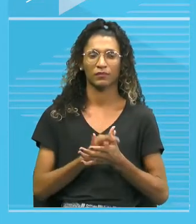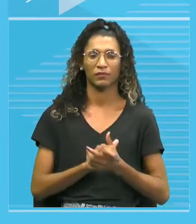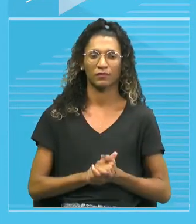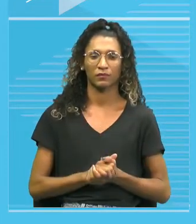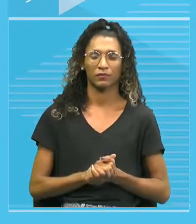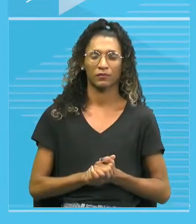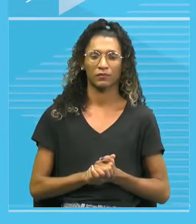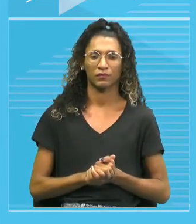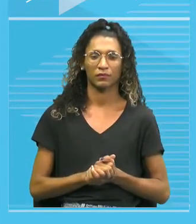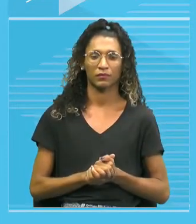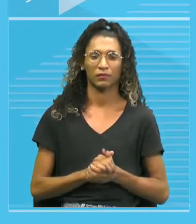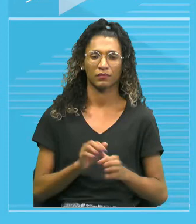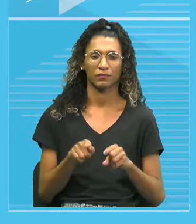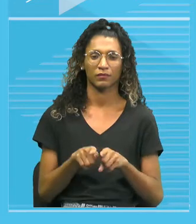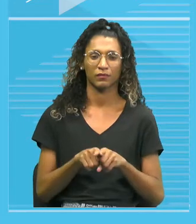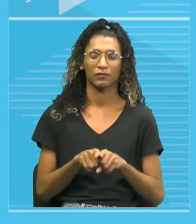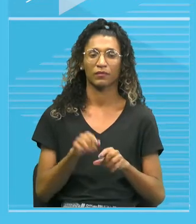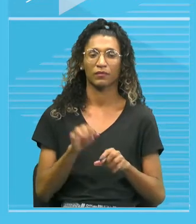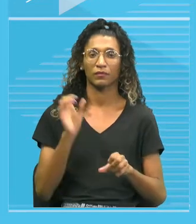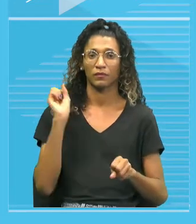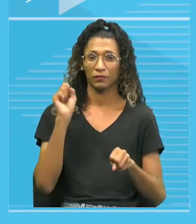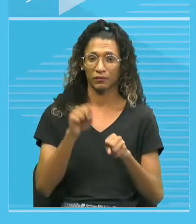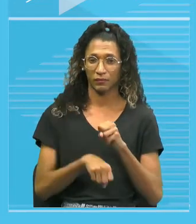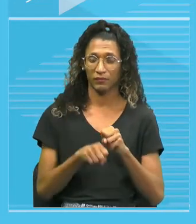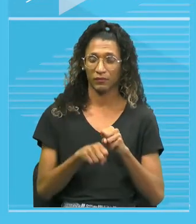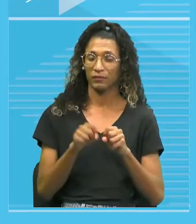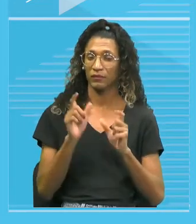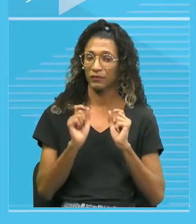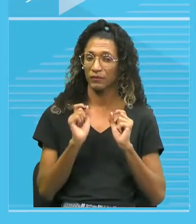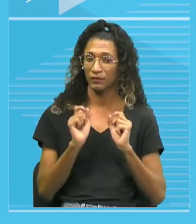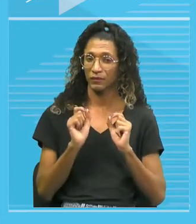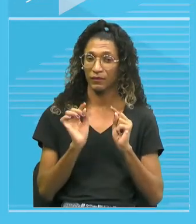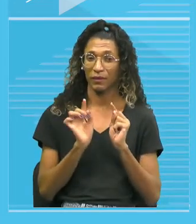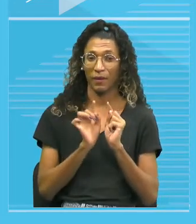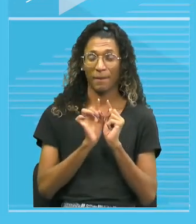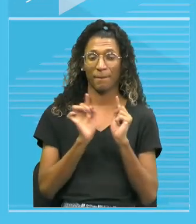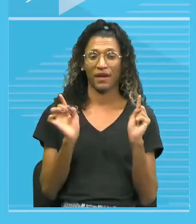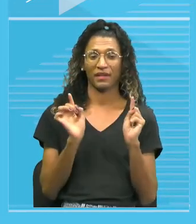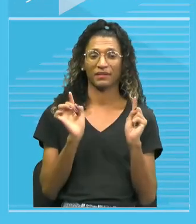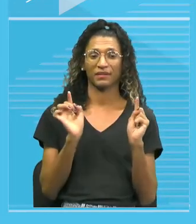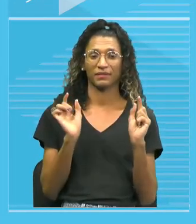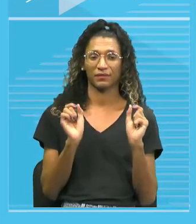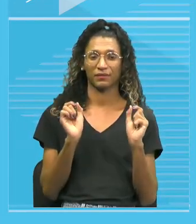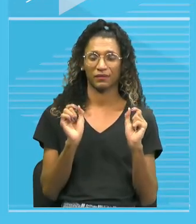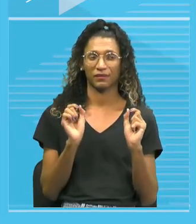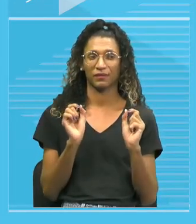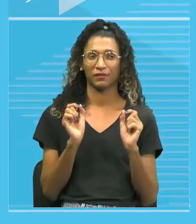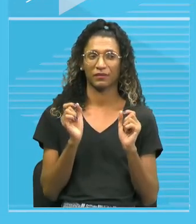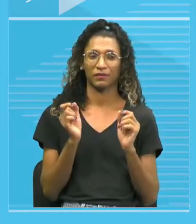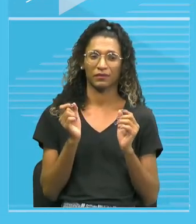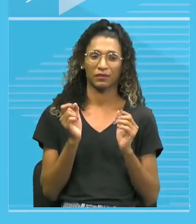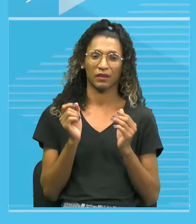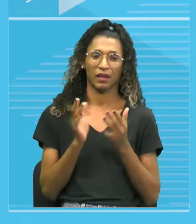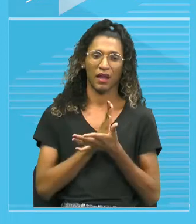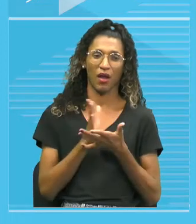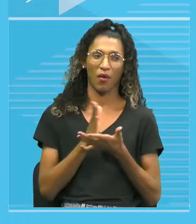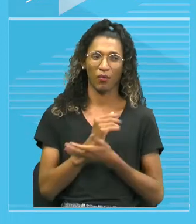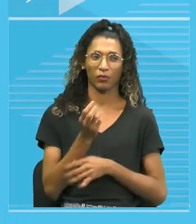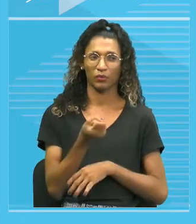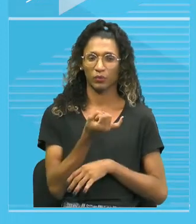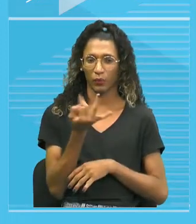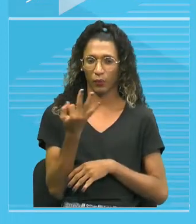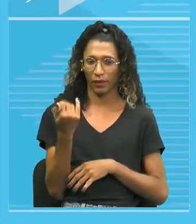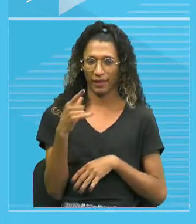doses para matar agora, porém, em quantidades